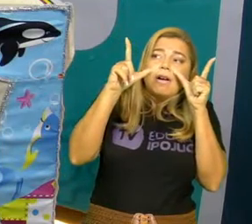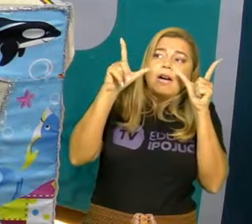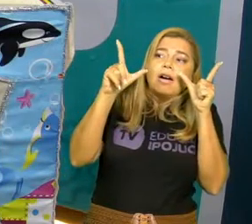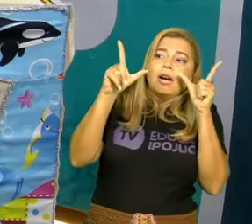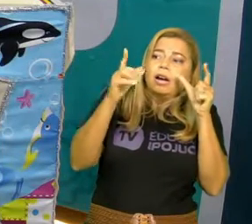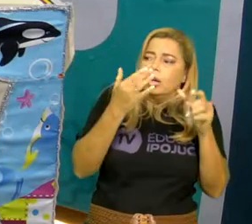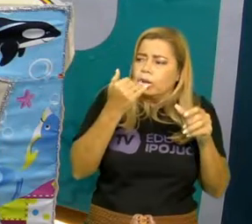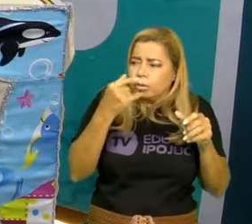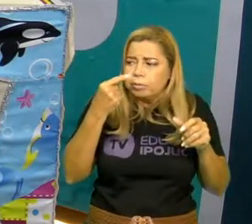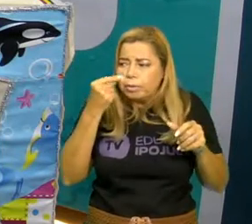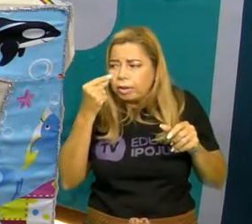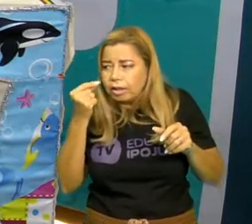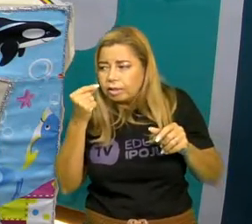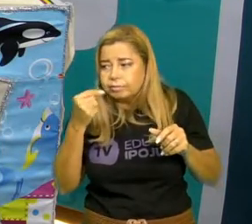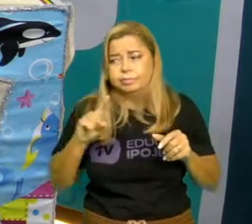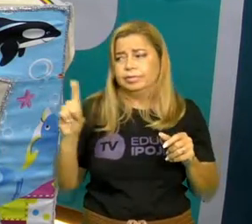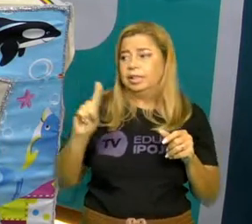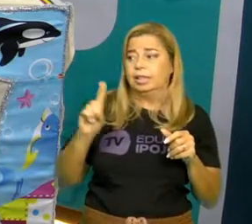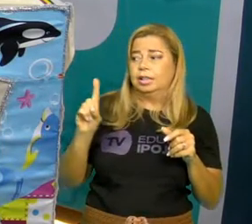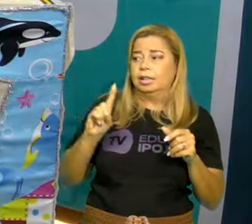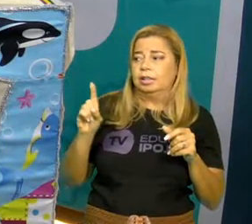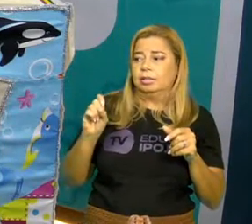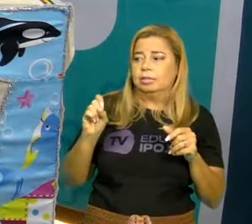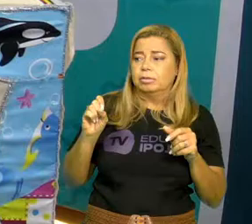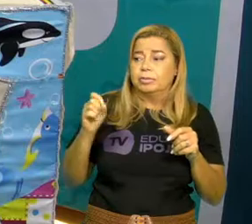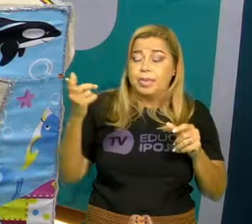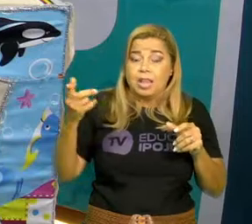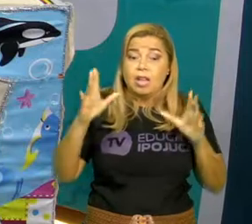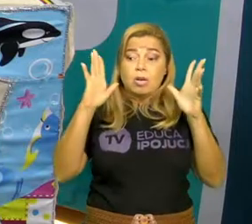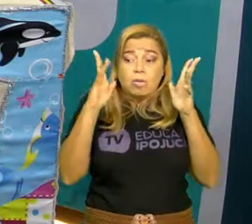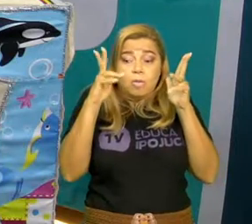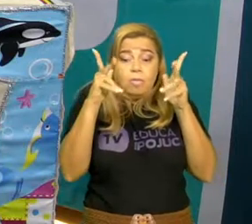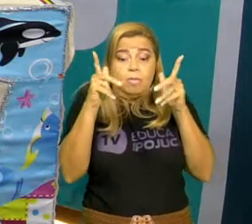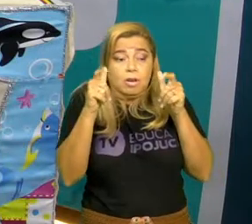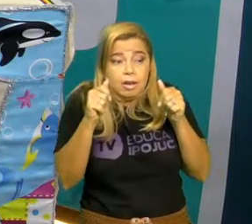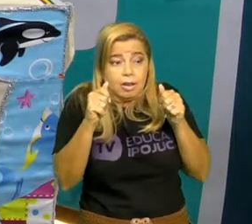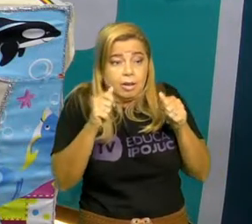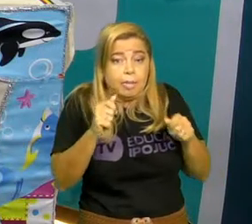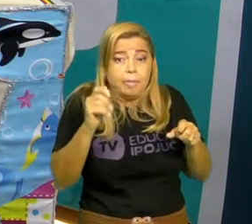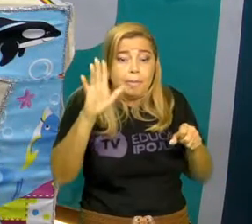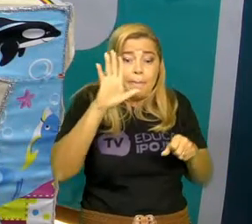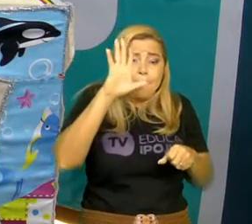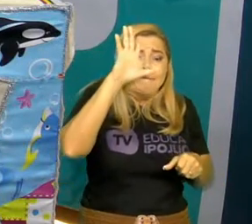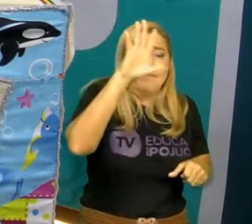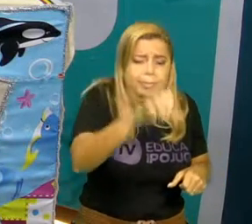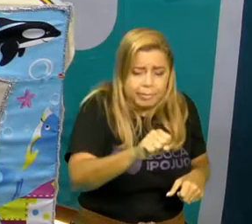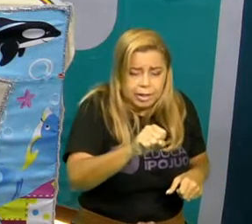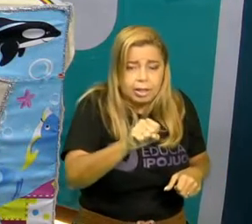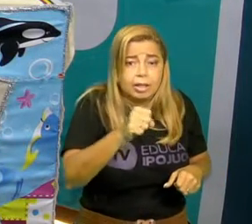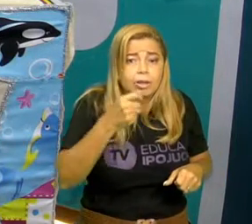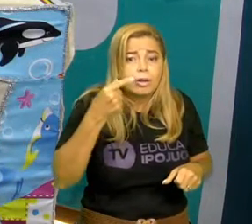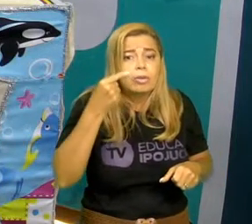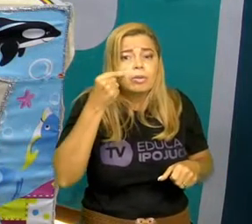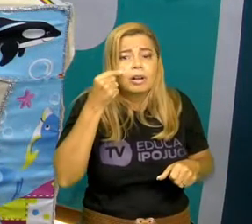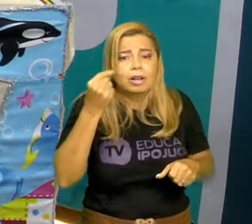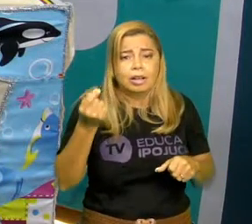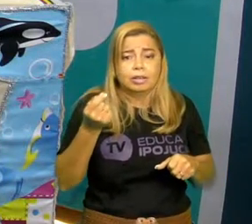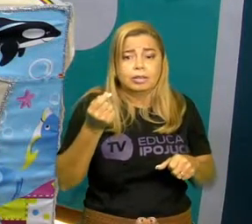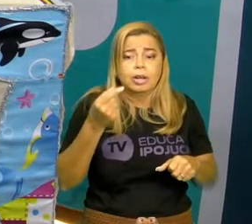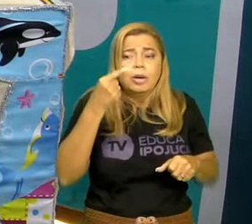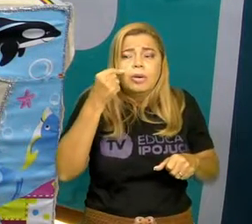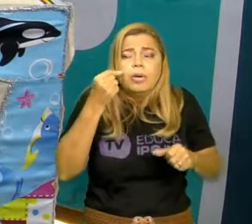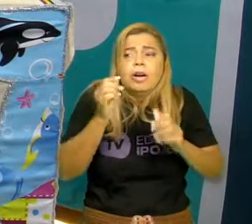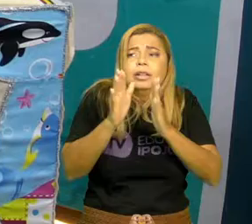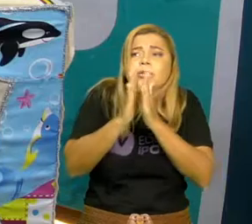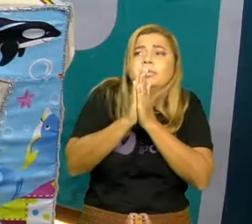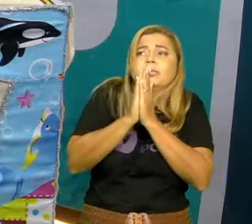Não. Não? Pegou o rato... E comeu! O rato ficou pedindo por tudo,